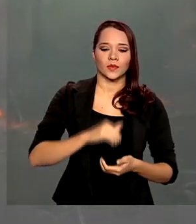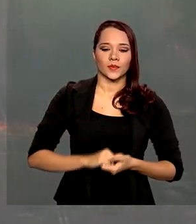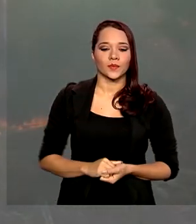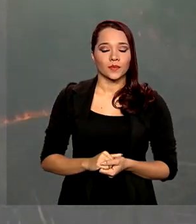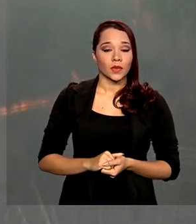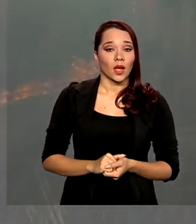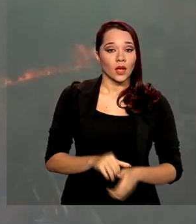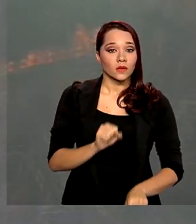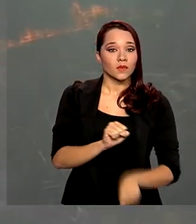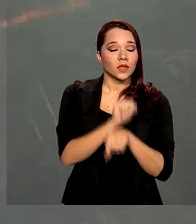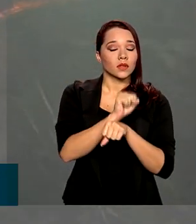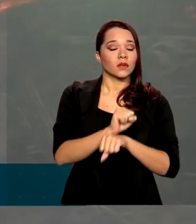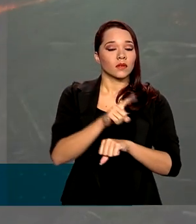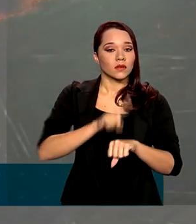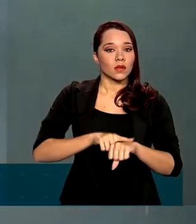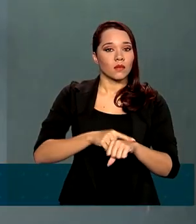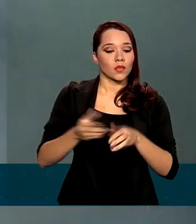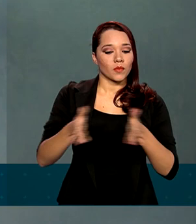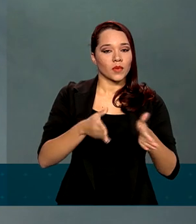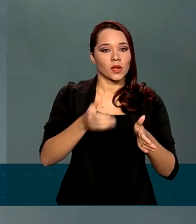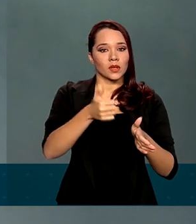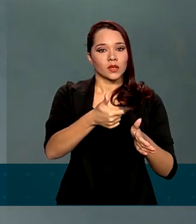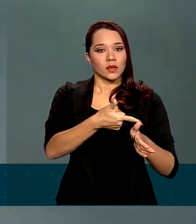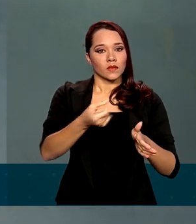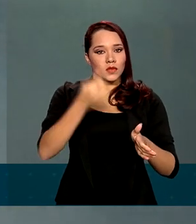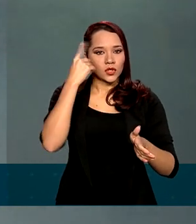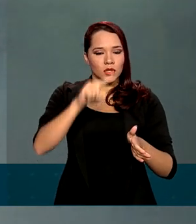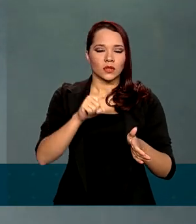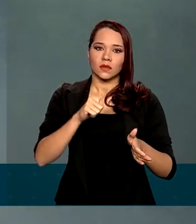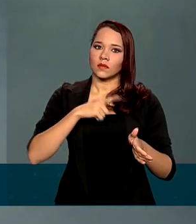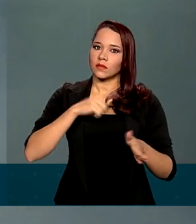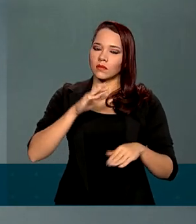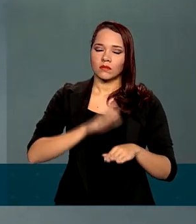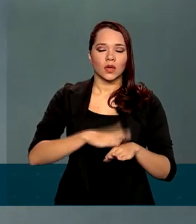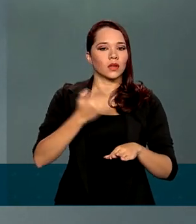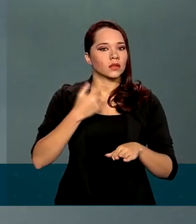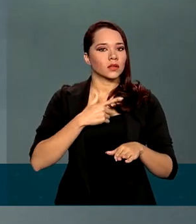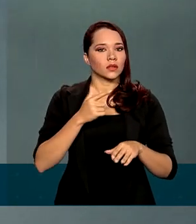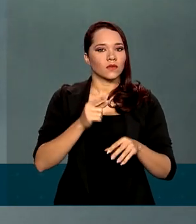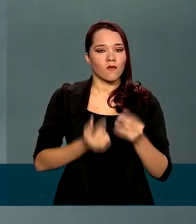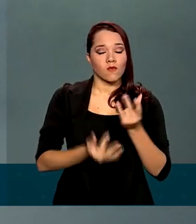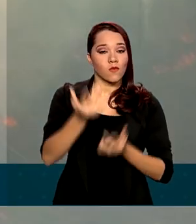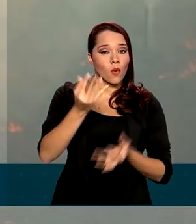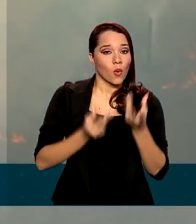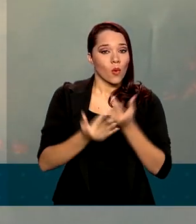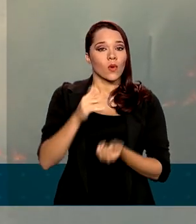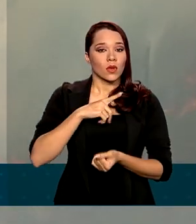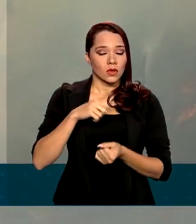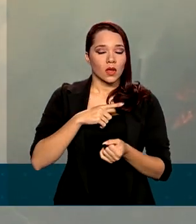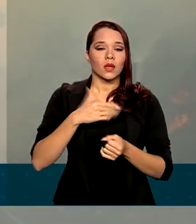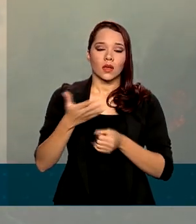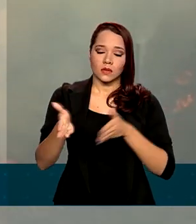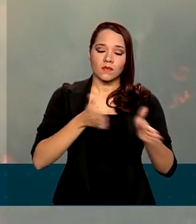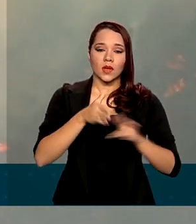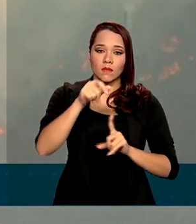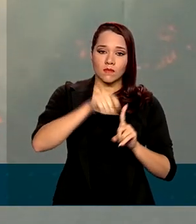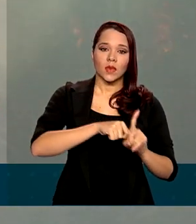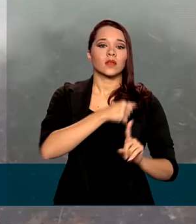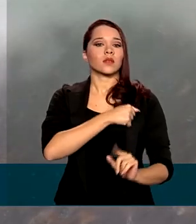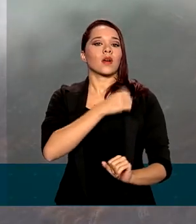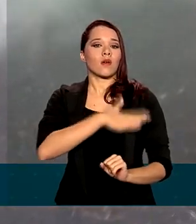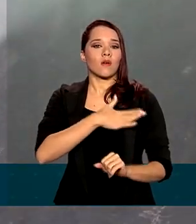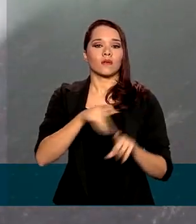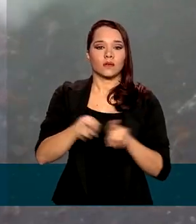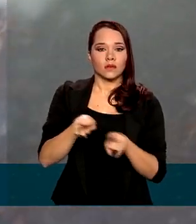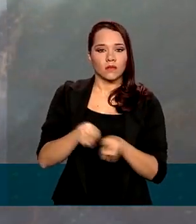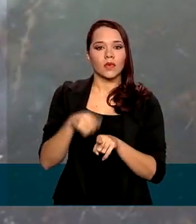suspensão vale por 120 dias. Historicamente, a maior incidência de focos de queimada no país ocorre entre os meses de agosto